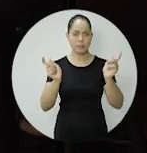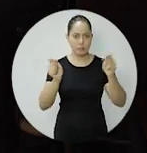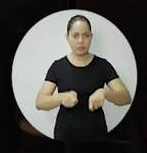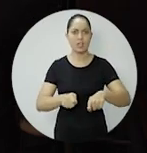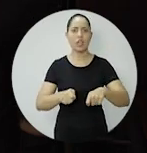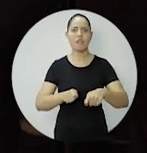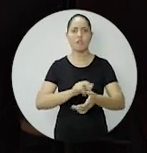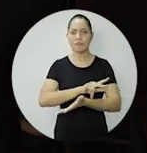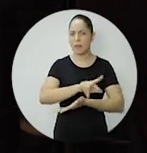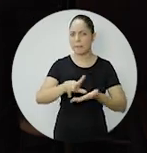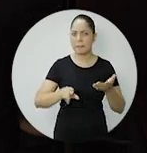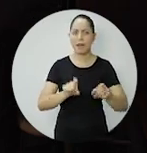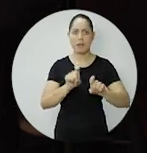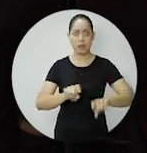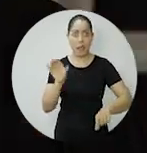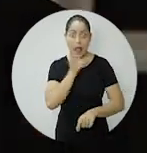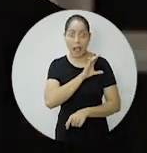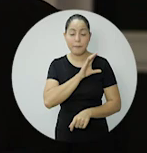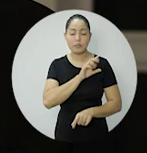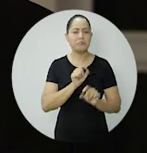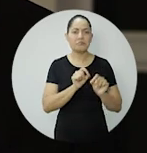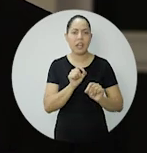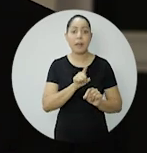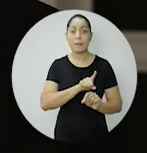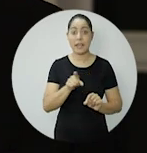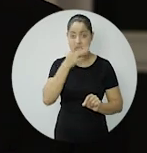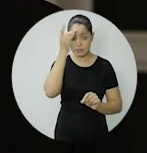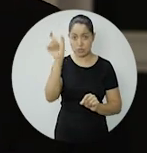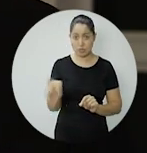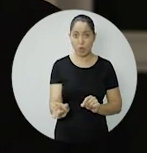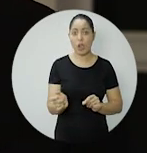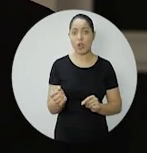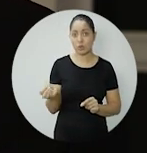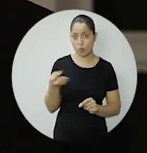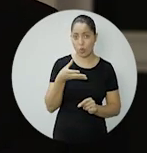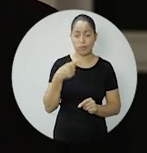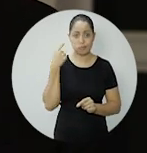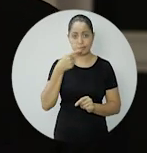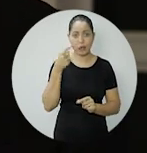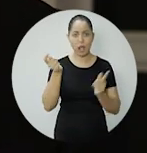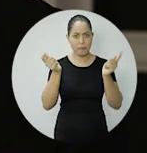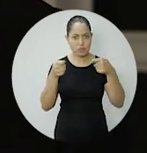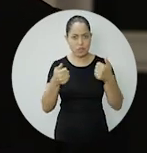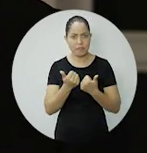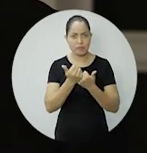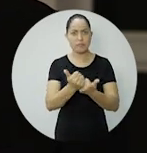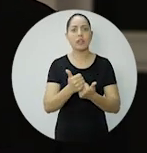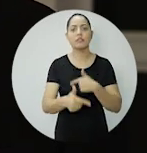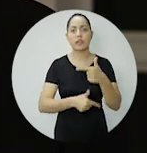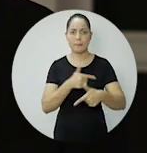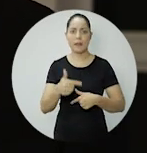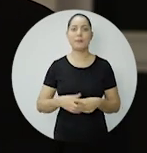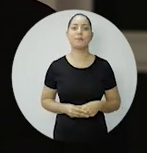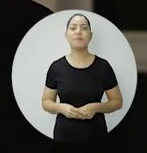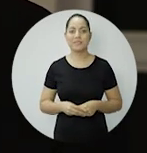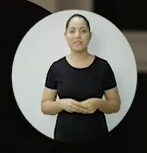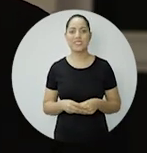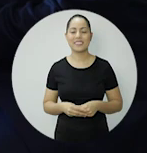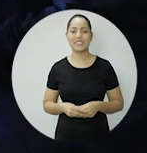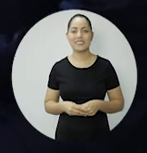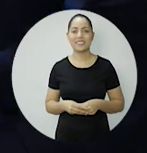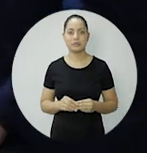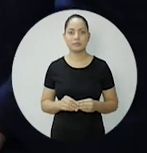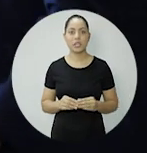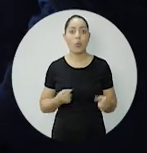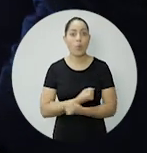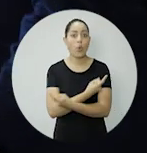com capacidade para peticionamento, computadores rápidos, para que esse jovem advogado possa exercer em plenitude o exercício profissional.